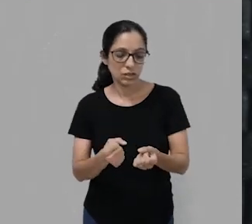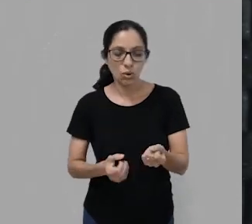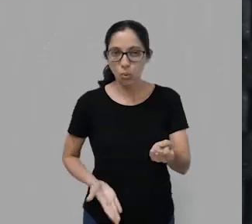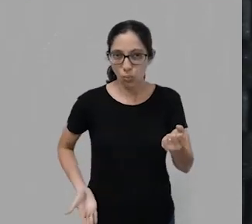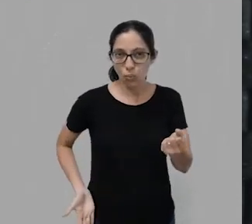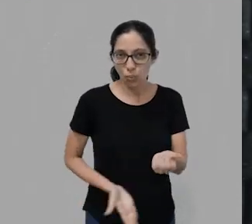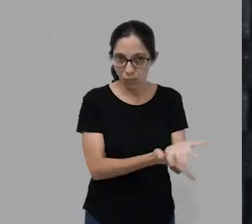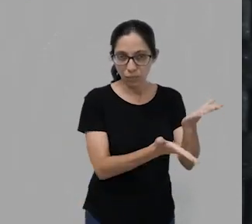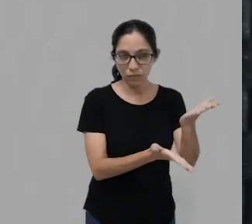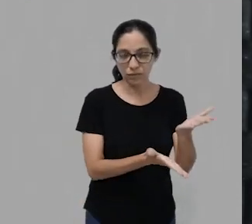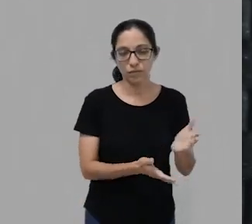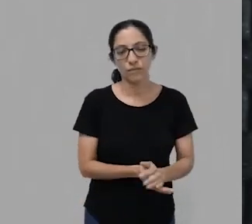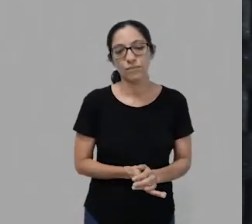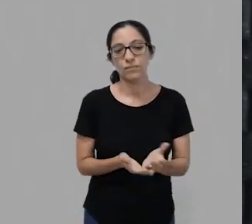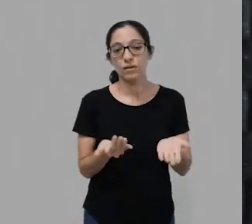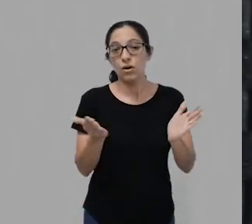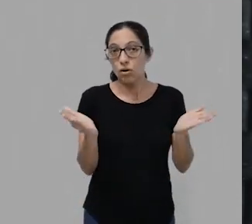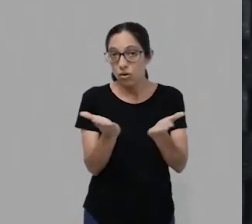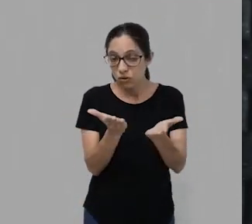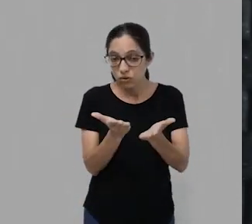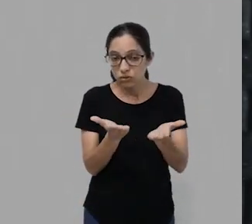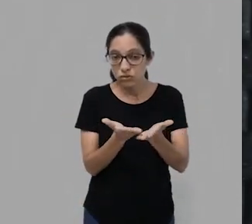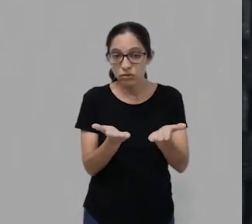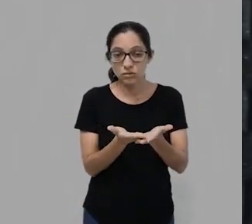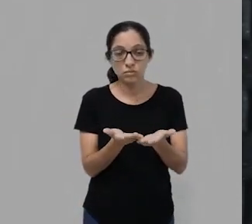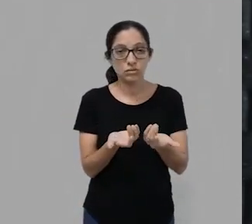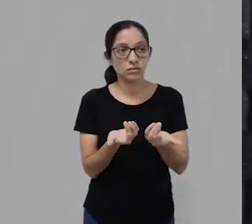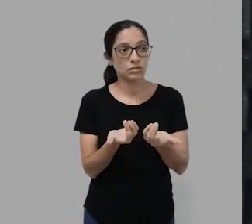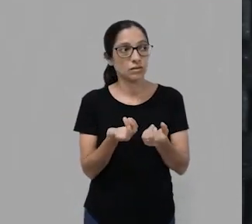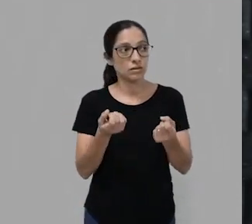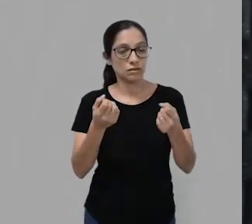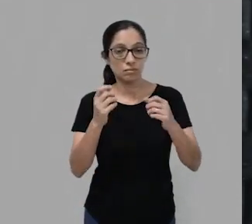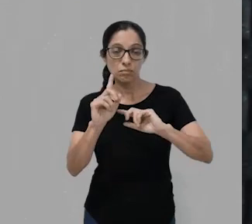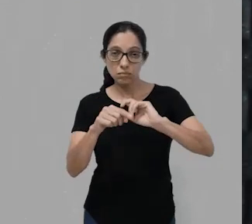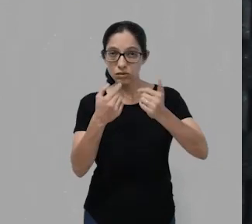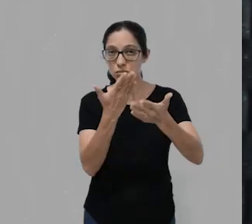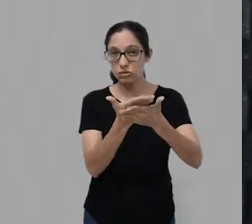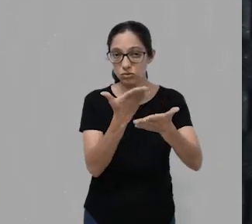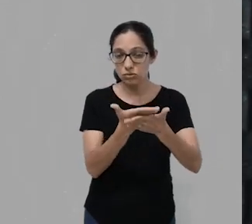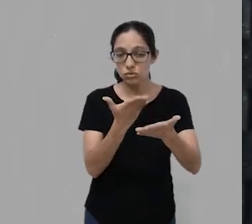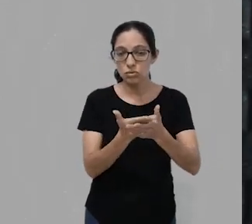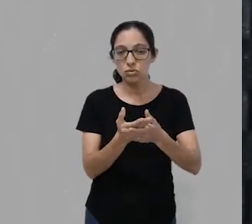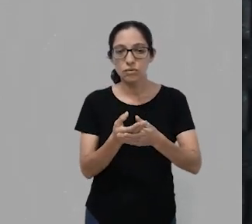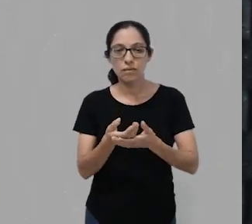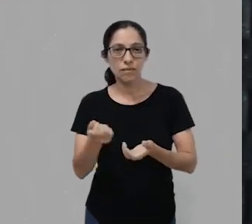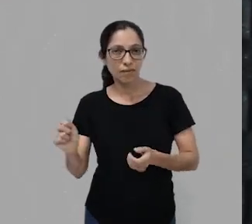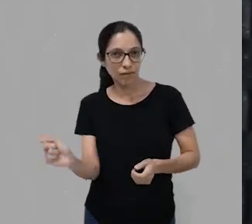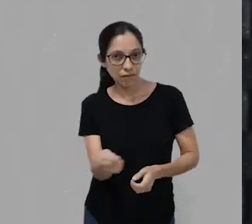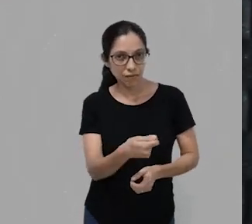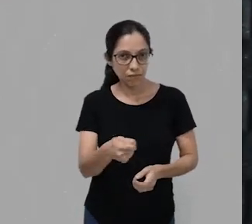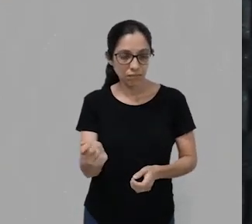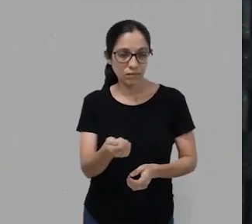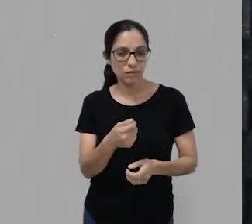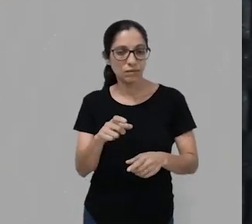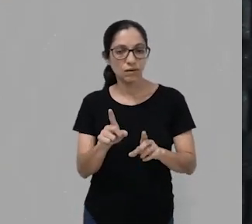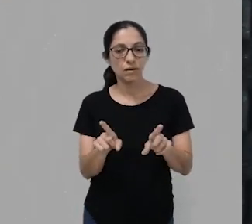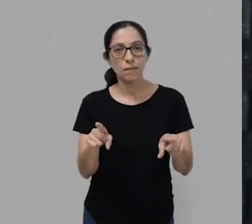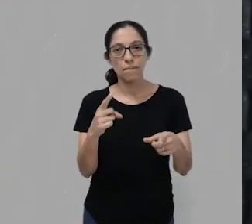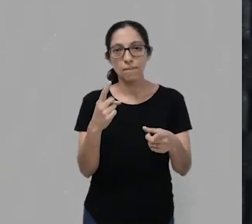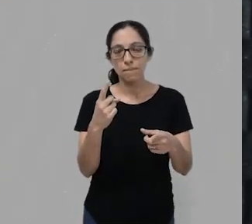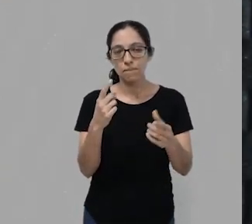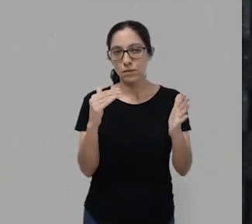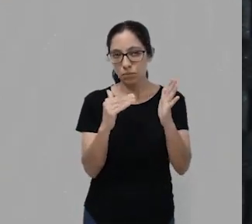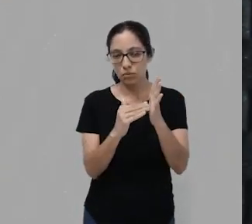nova sequência aí. Nós iremos falar hoje do badminton. Próxima aula nós iremos abordar o tênis de mesa e por último o tênis, tá